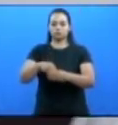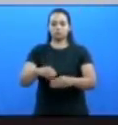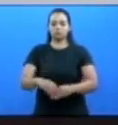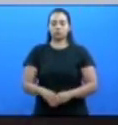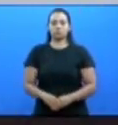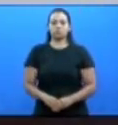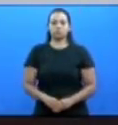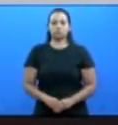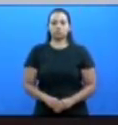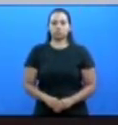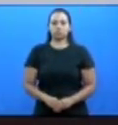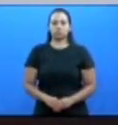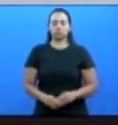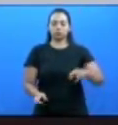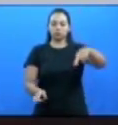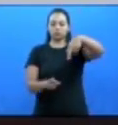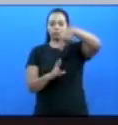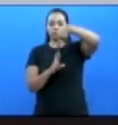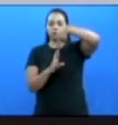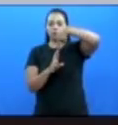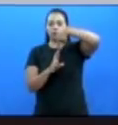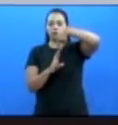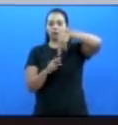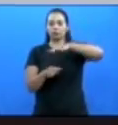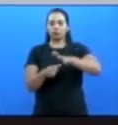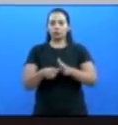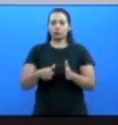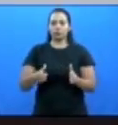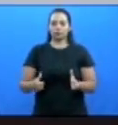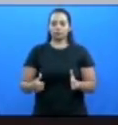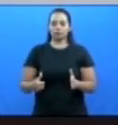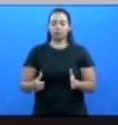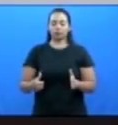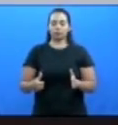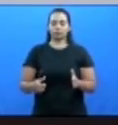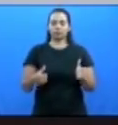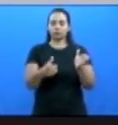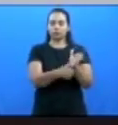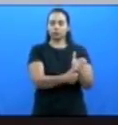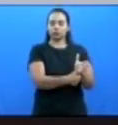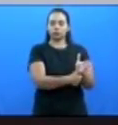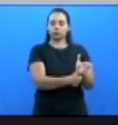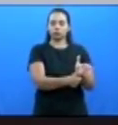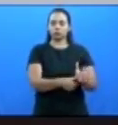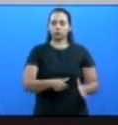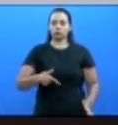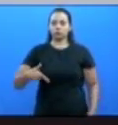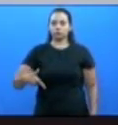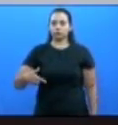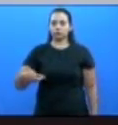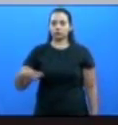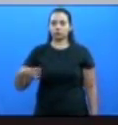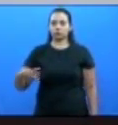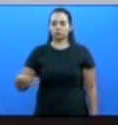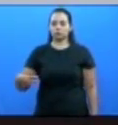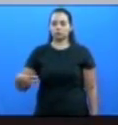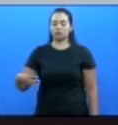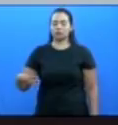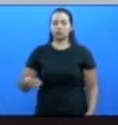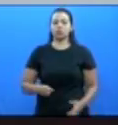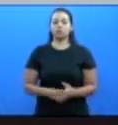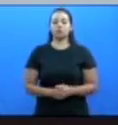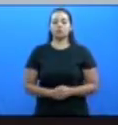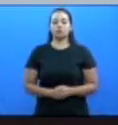De acordo com o parágrafo 1º do artigo 123 do Regimento Interno, a requerimento de qualquer vereador ou mediante